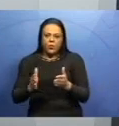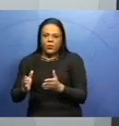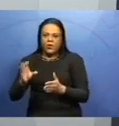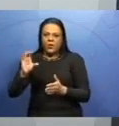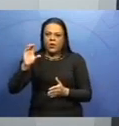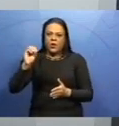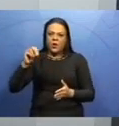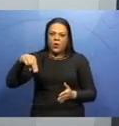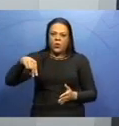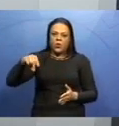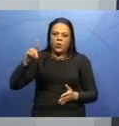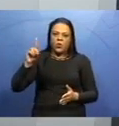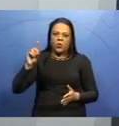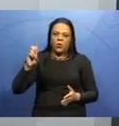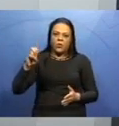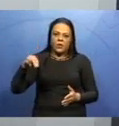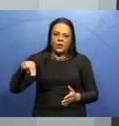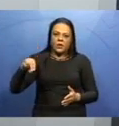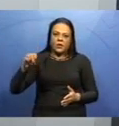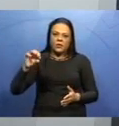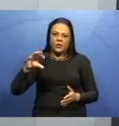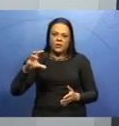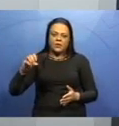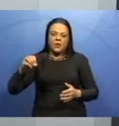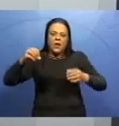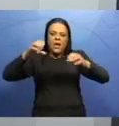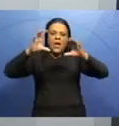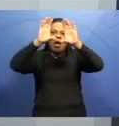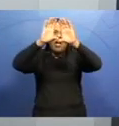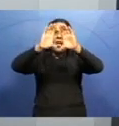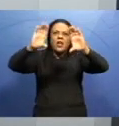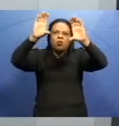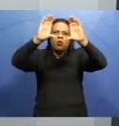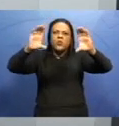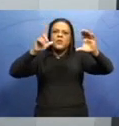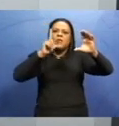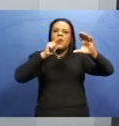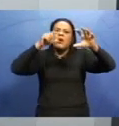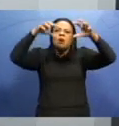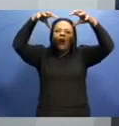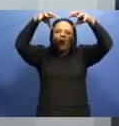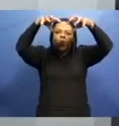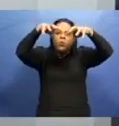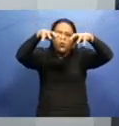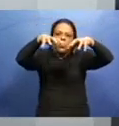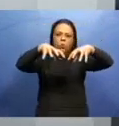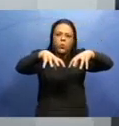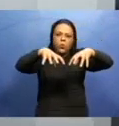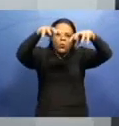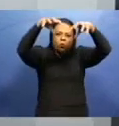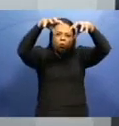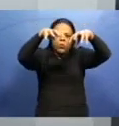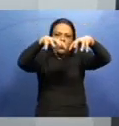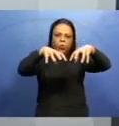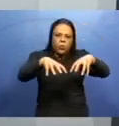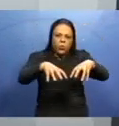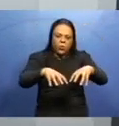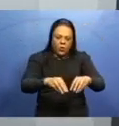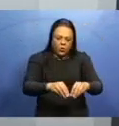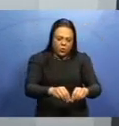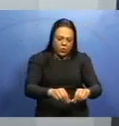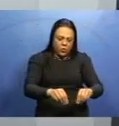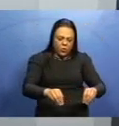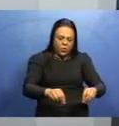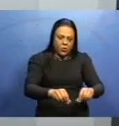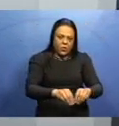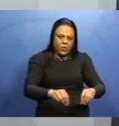Quando a água cai do céu, a atmosfera é precipitação, a água volta para a